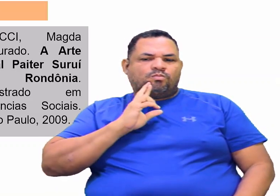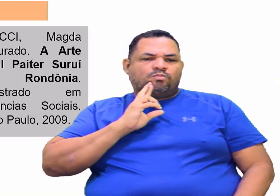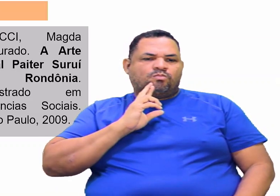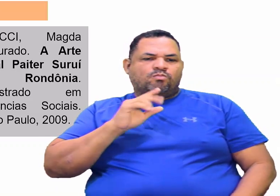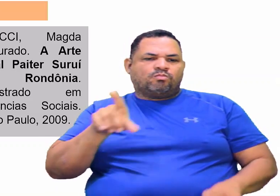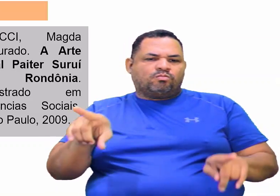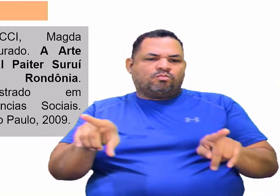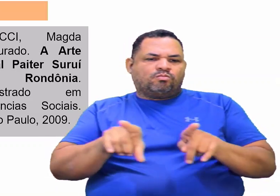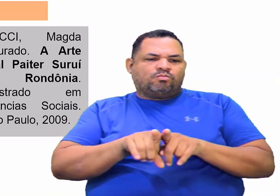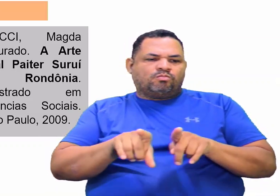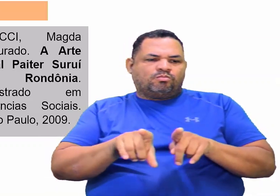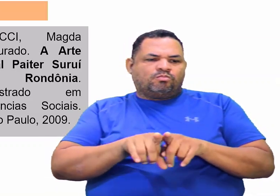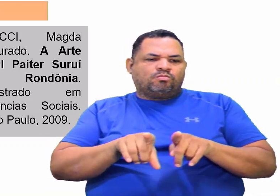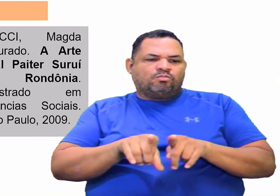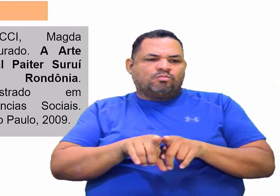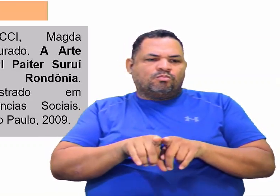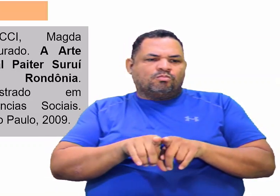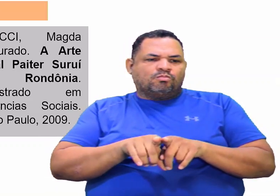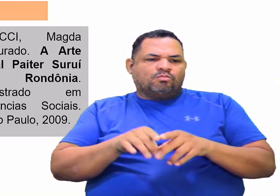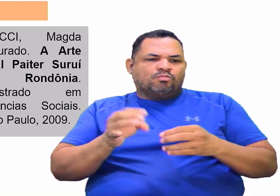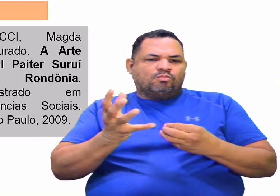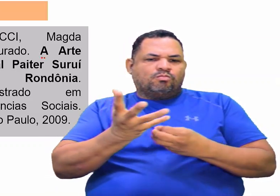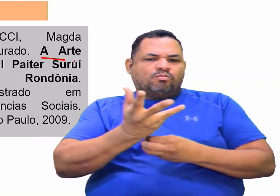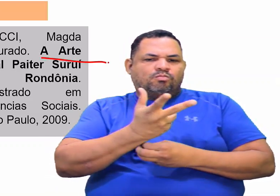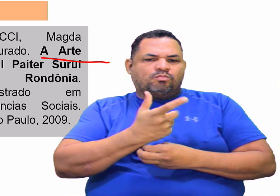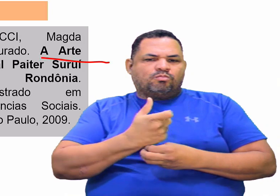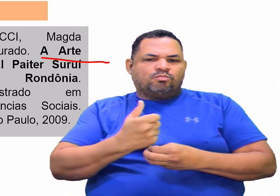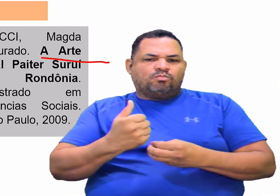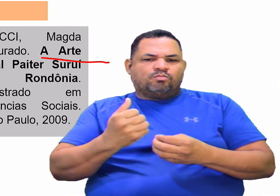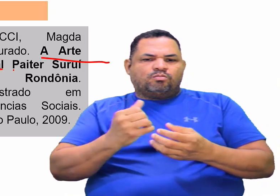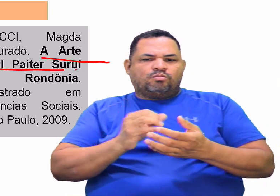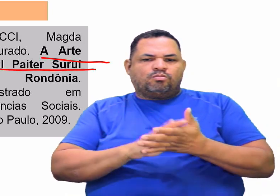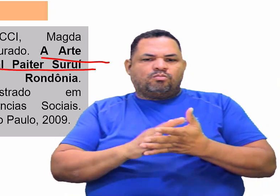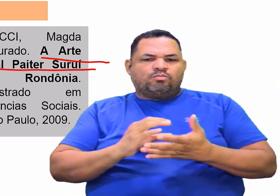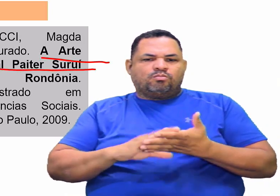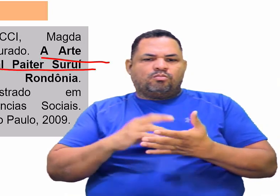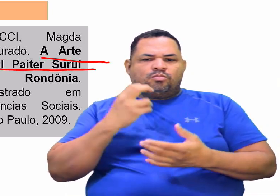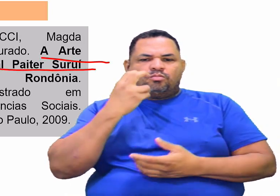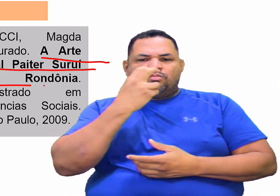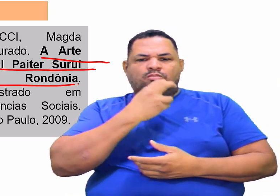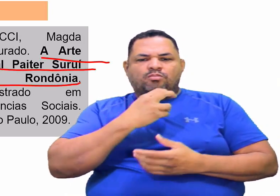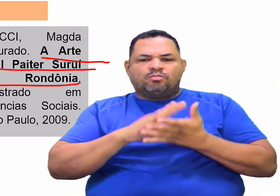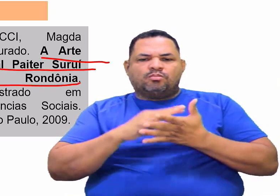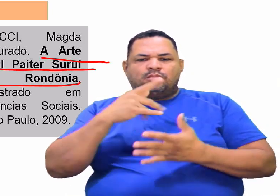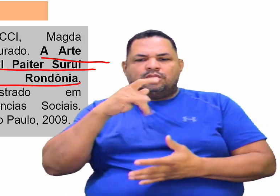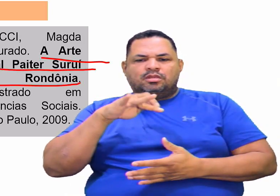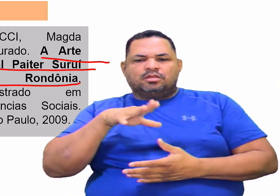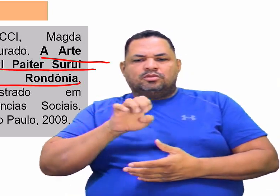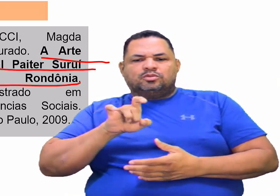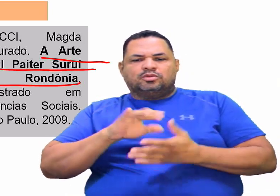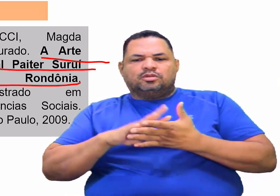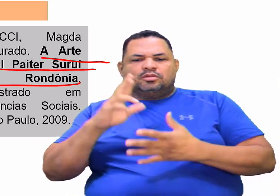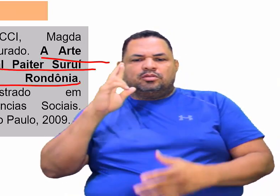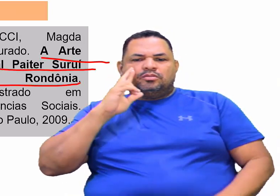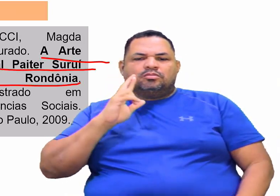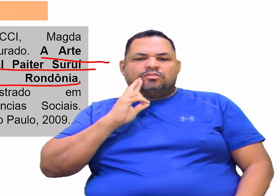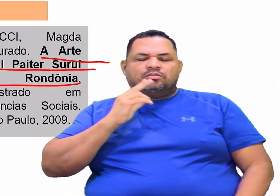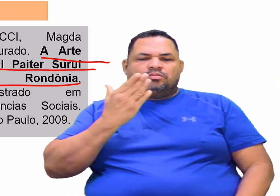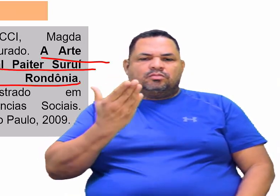E temos também aqui, ó, a arte oral Paeté Suruí de Rondônia. Nós estamos vendo aí